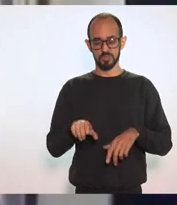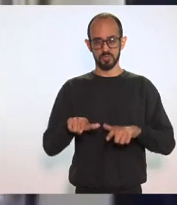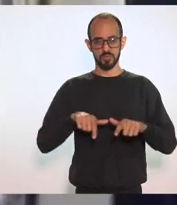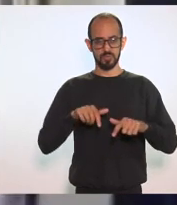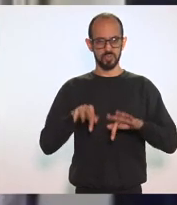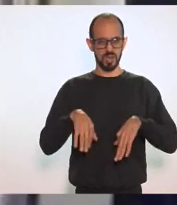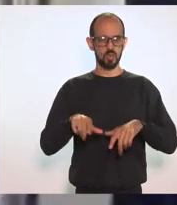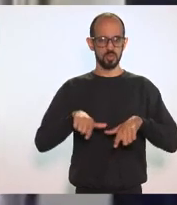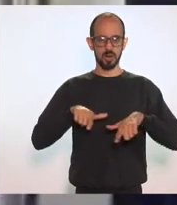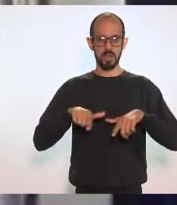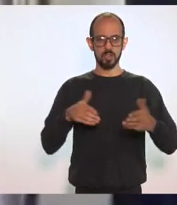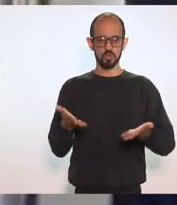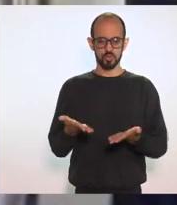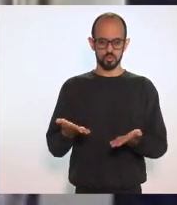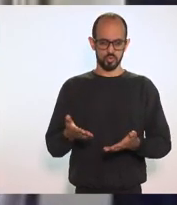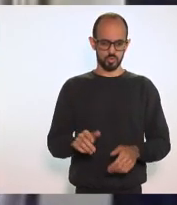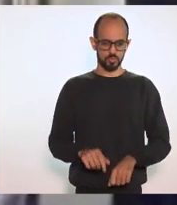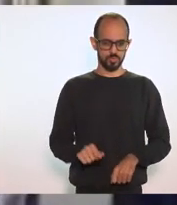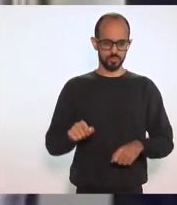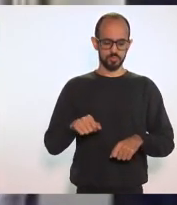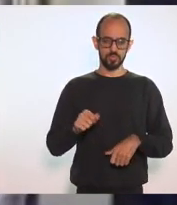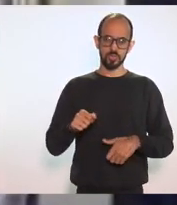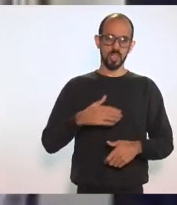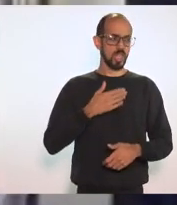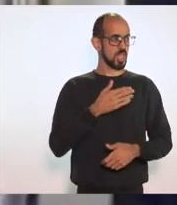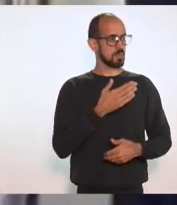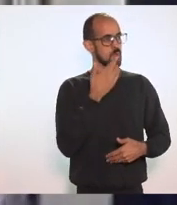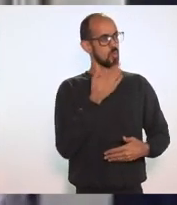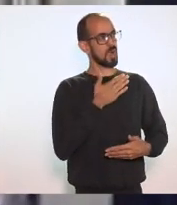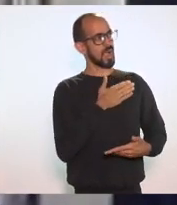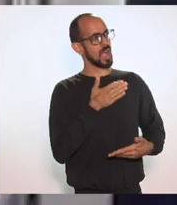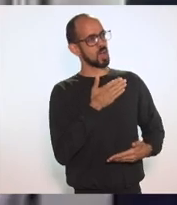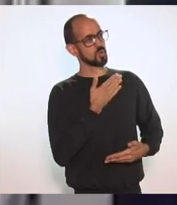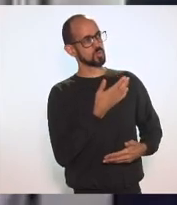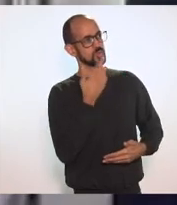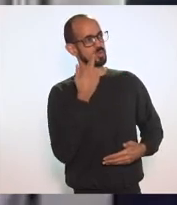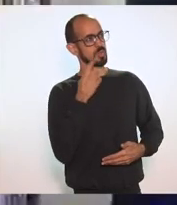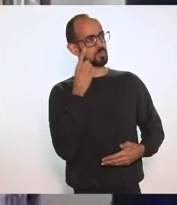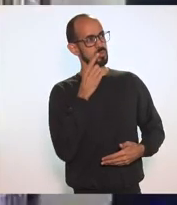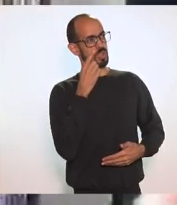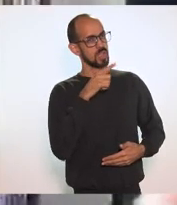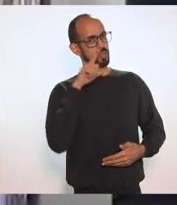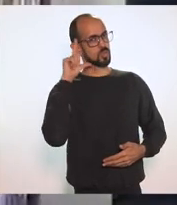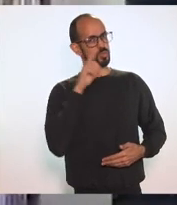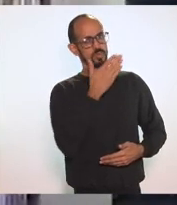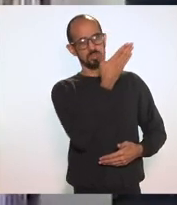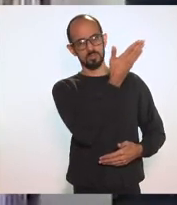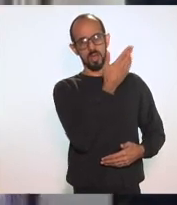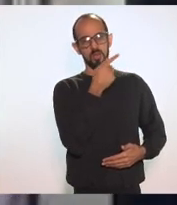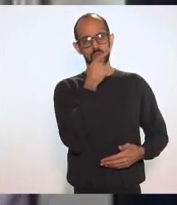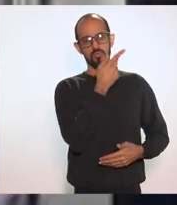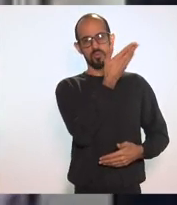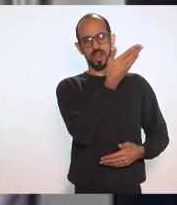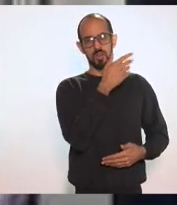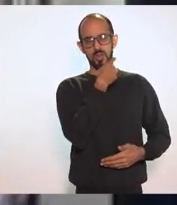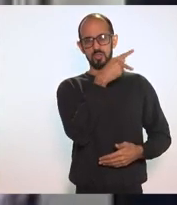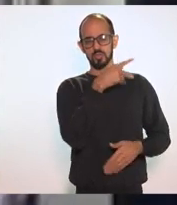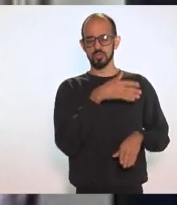O nobre deputado Luiz Paulo fez, como sempre, a sua